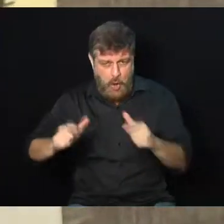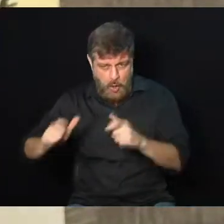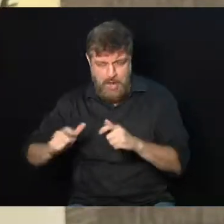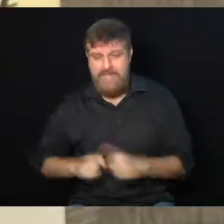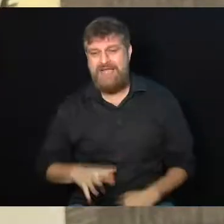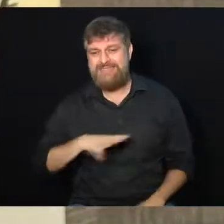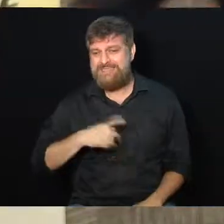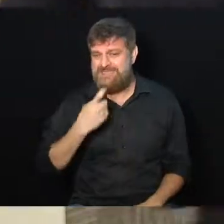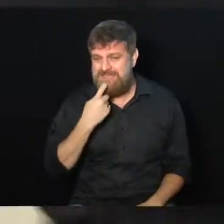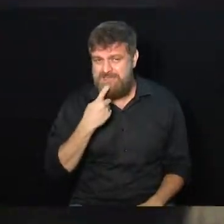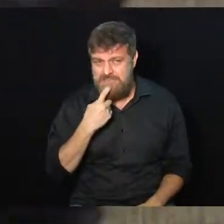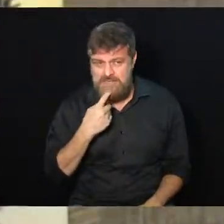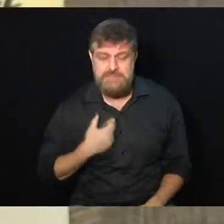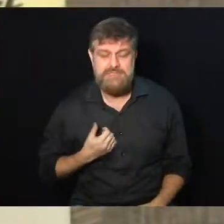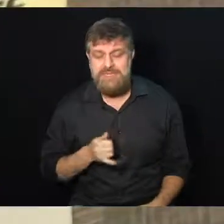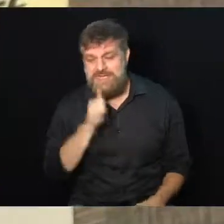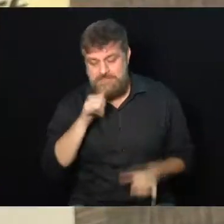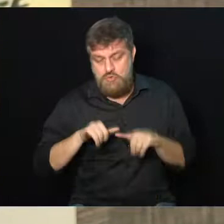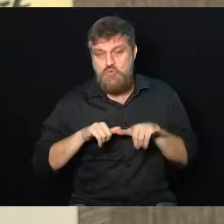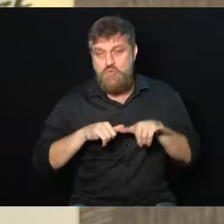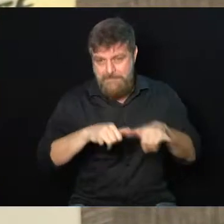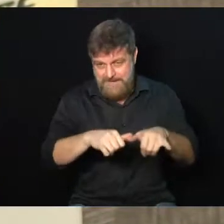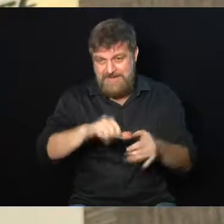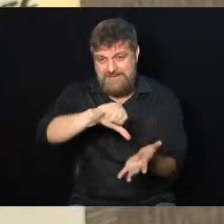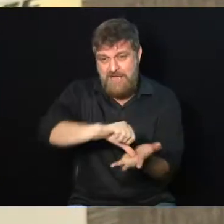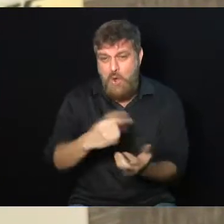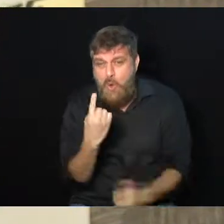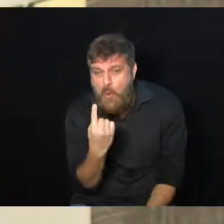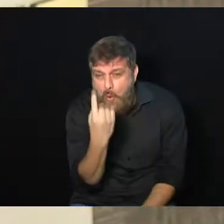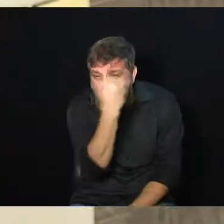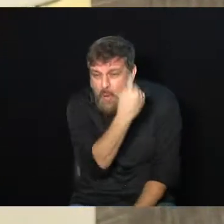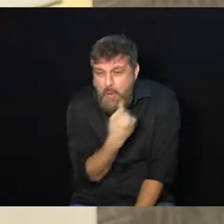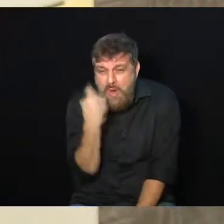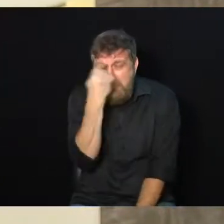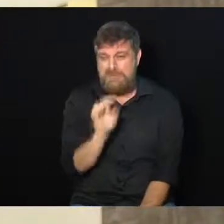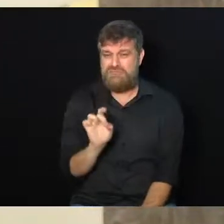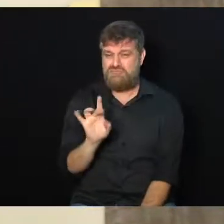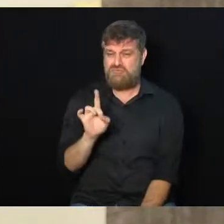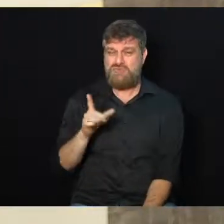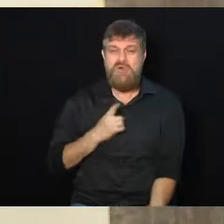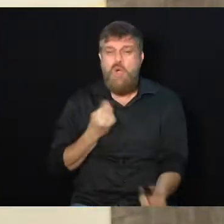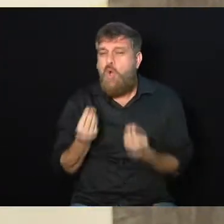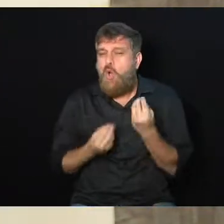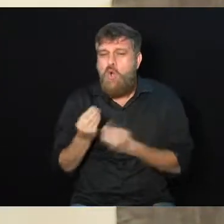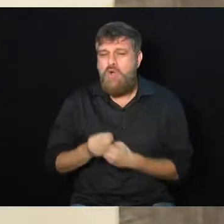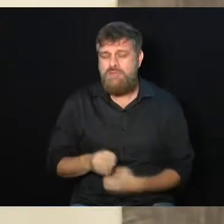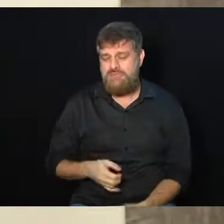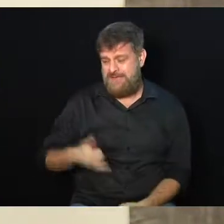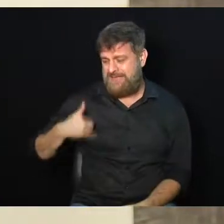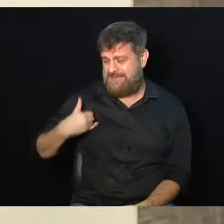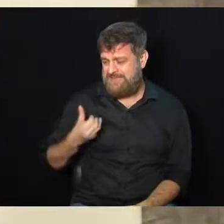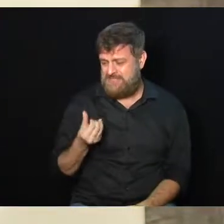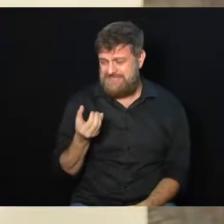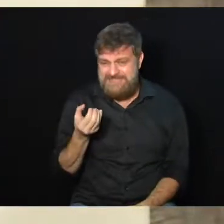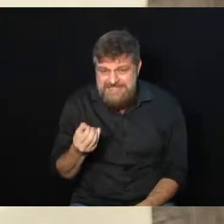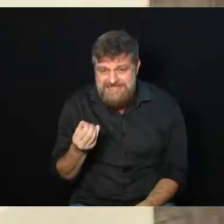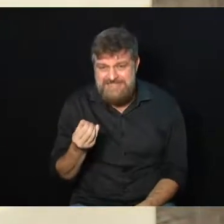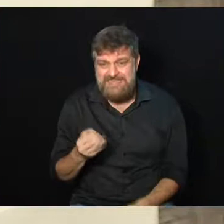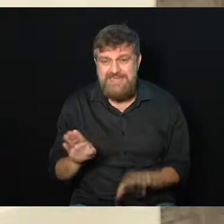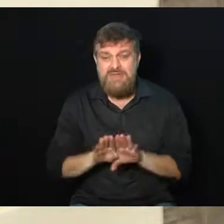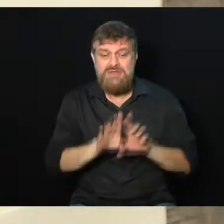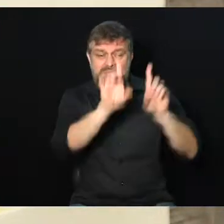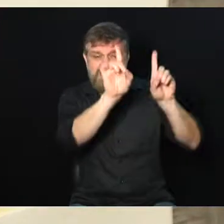município, por exemplo, lá no Mercadão, é 1 hora só. E às vezes esse aposentado acima de 60 anos e